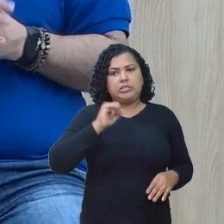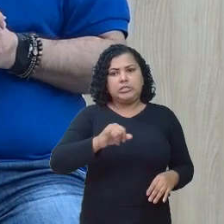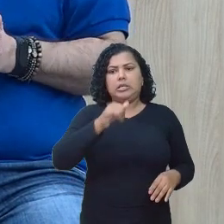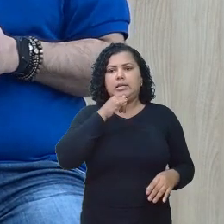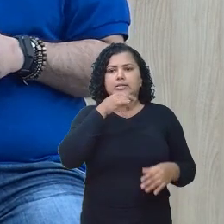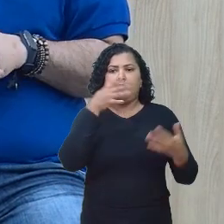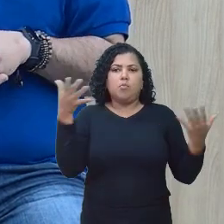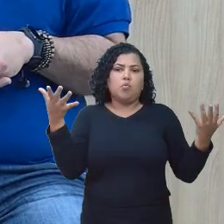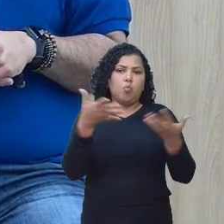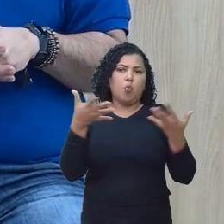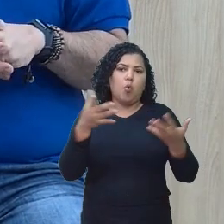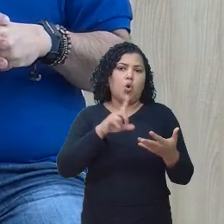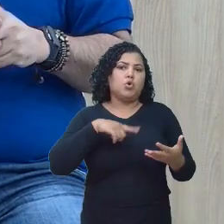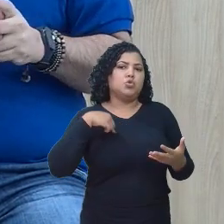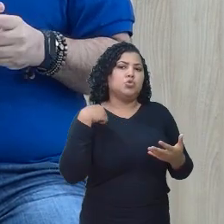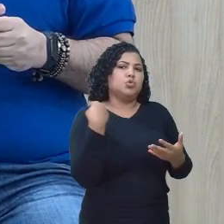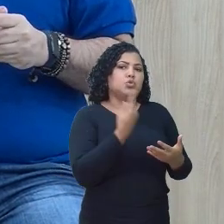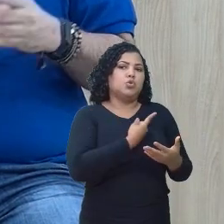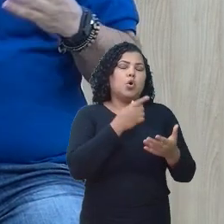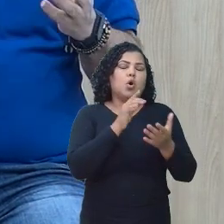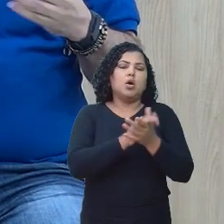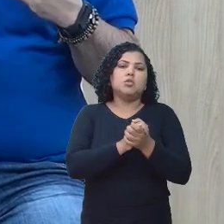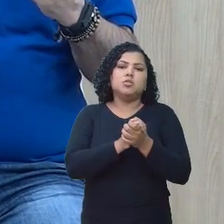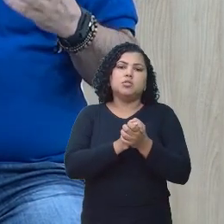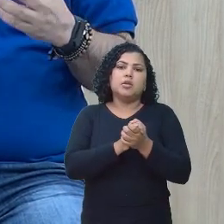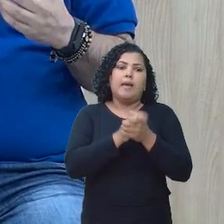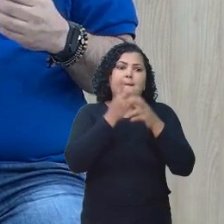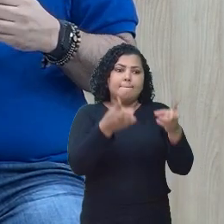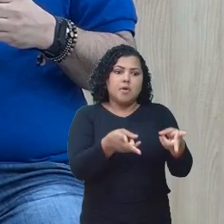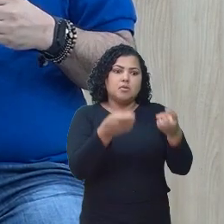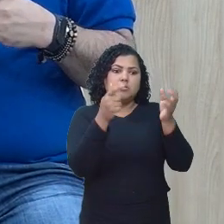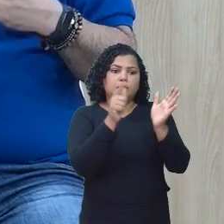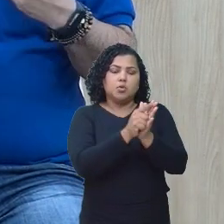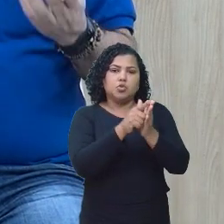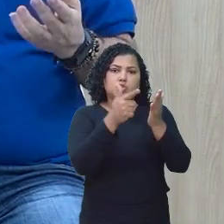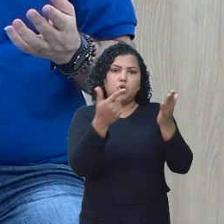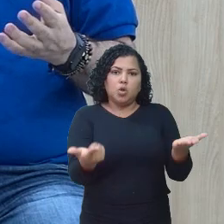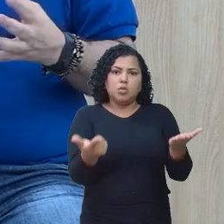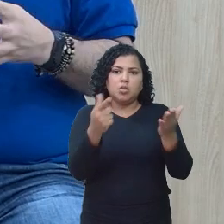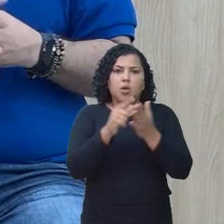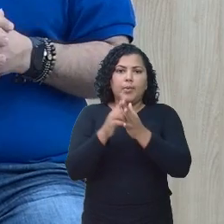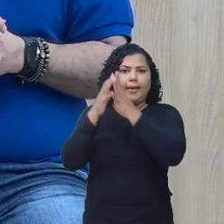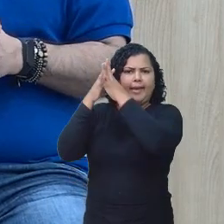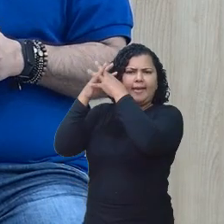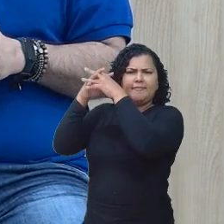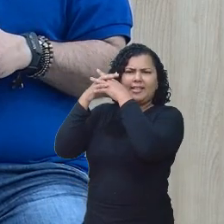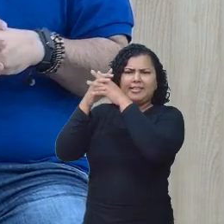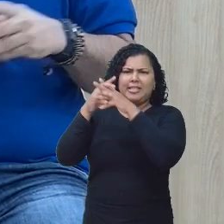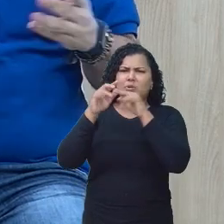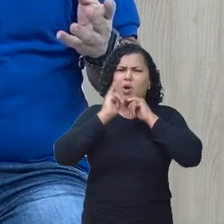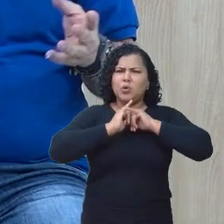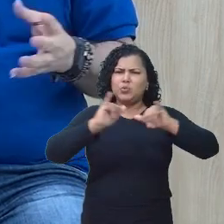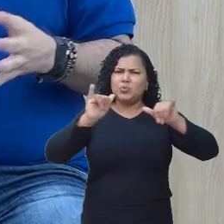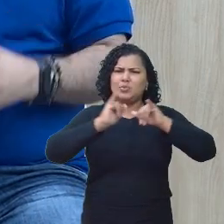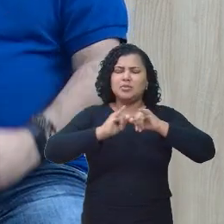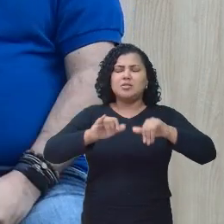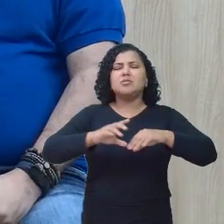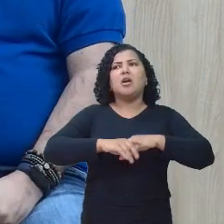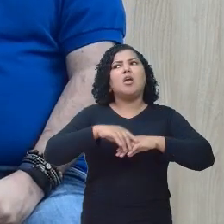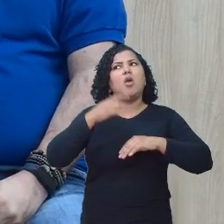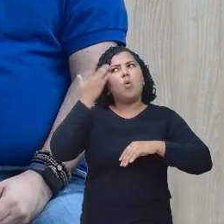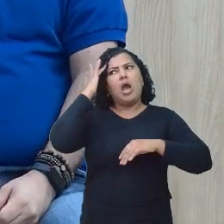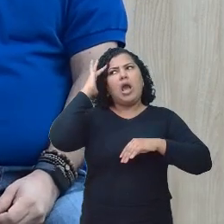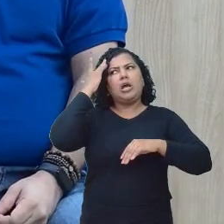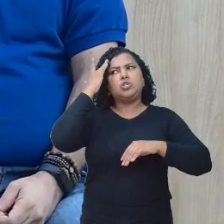hoje, por exemplo, e a gente visse um jornal refletindo uma notícia dessa, eu acho que ia